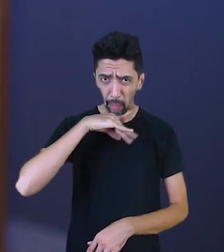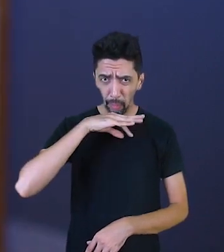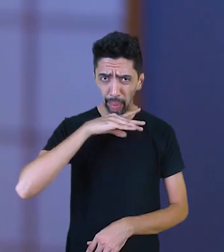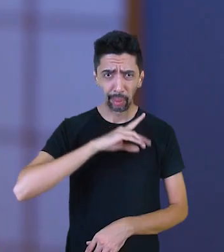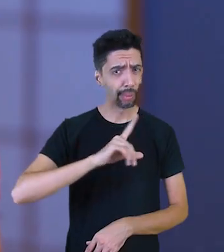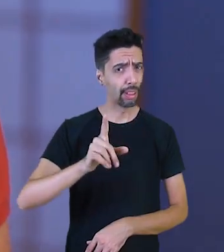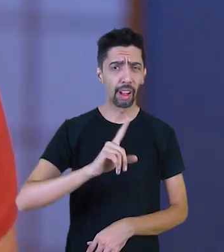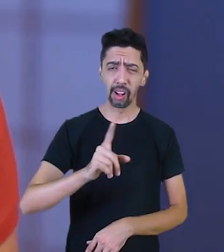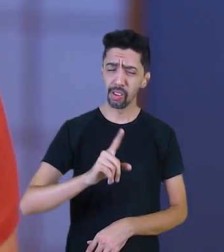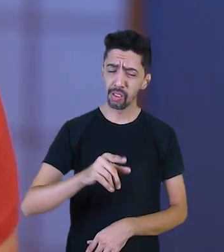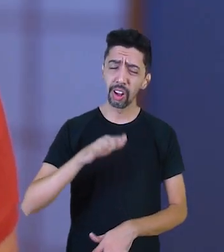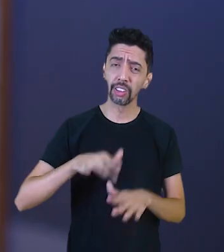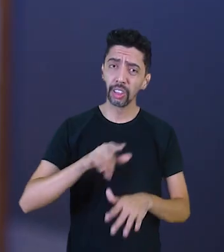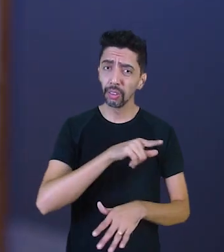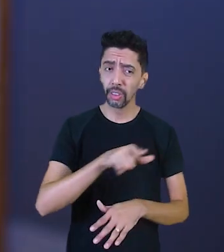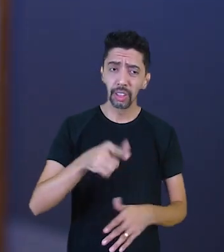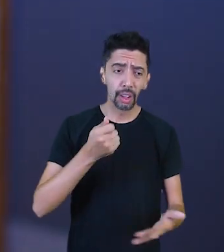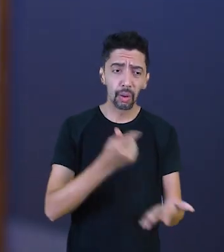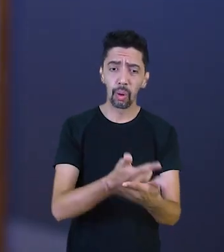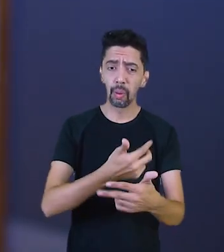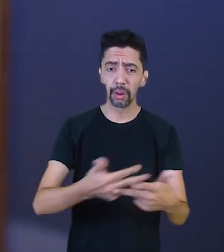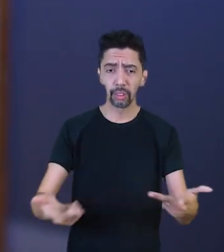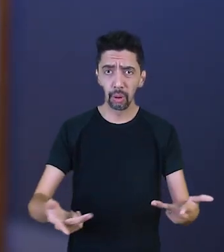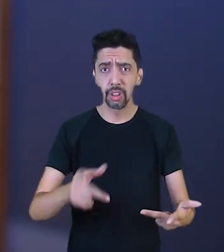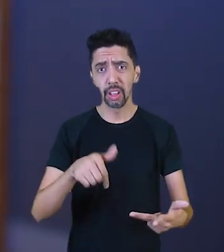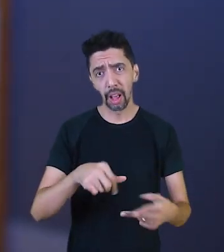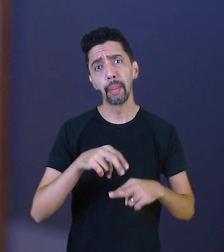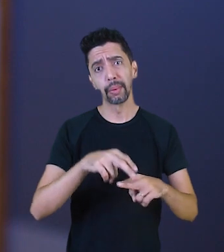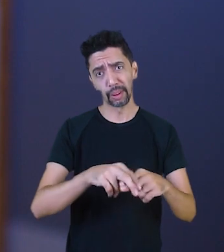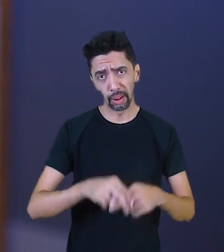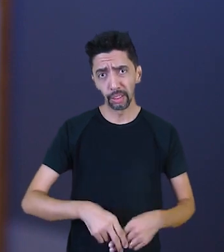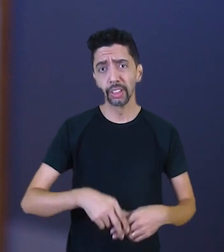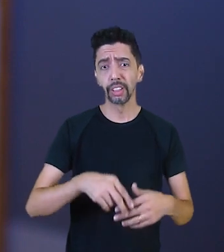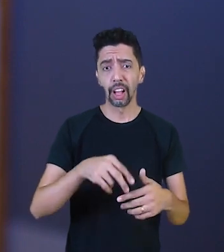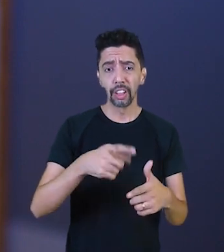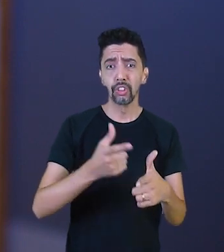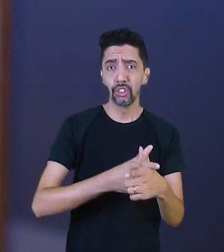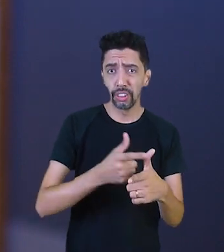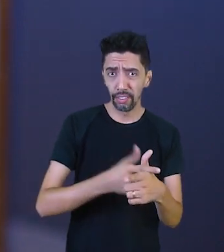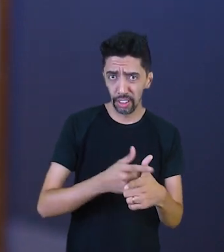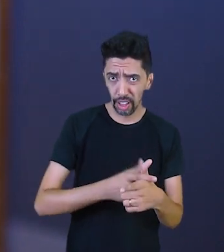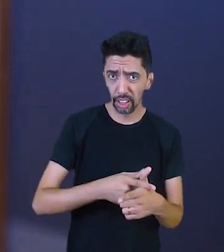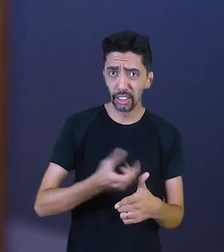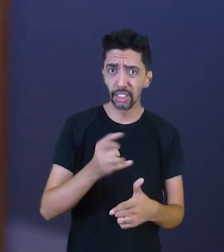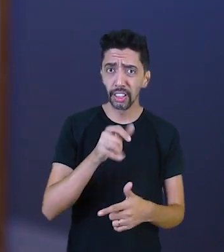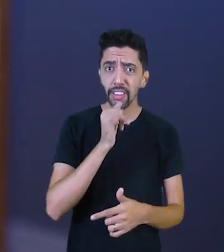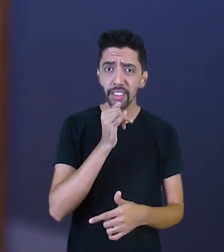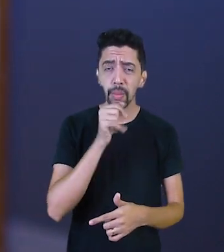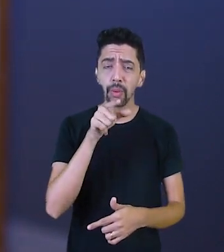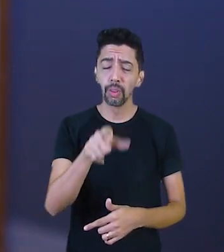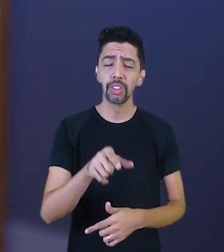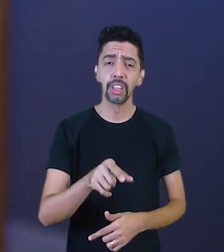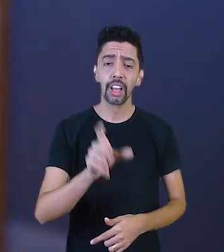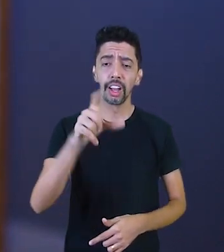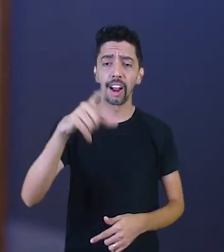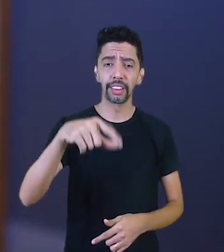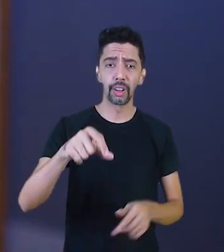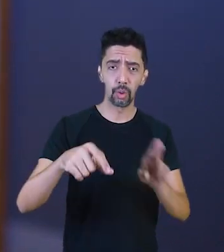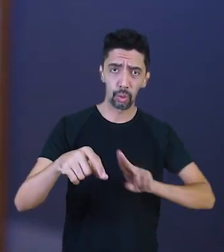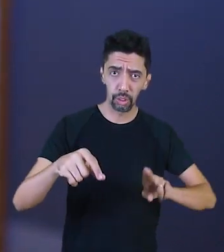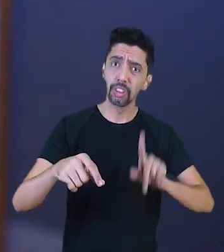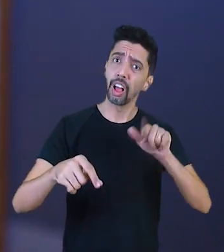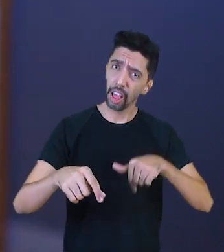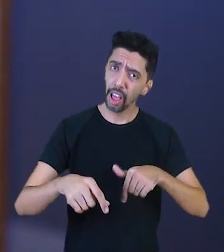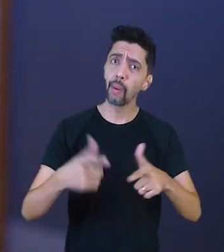crédito, pelas dívidas. Se você usa o seu cartão de crédito, ele já é uma dívida contraída para aquele